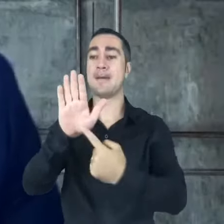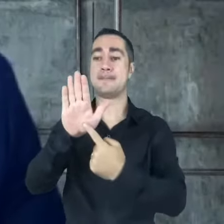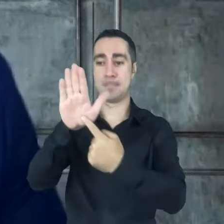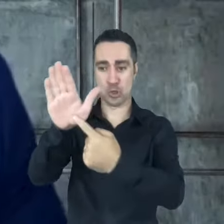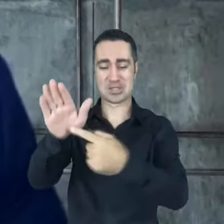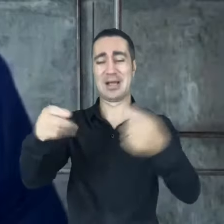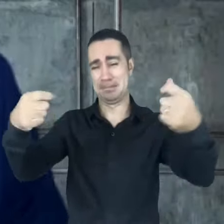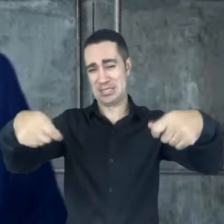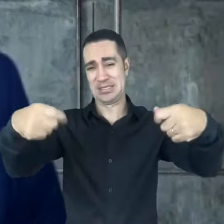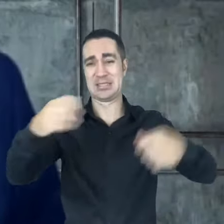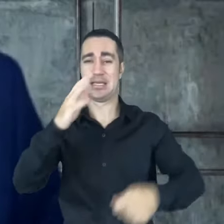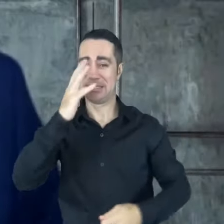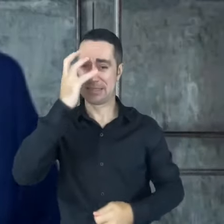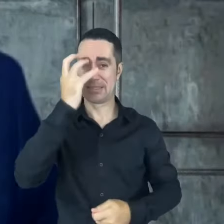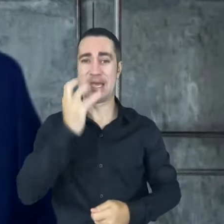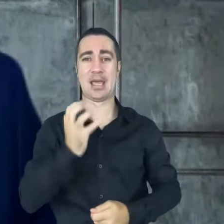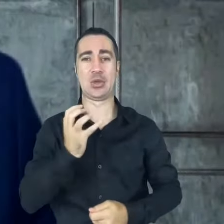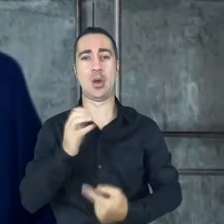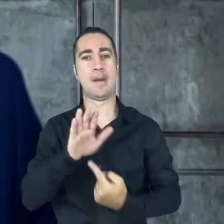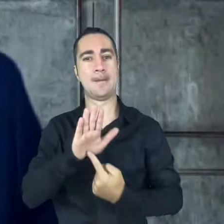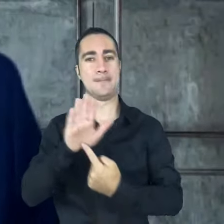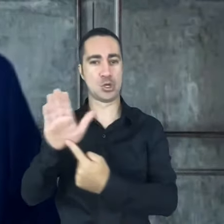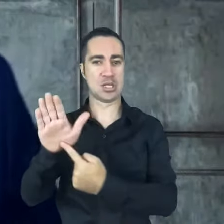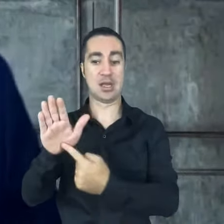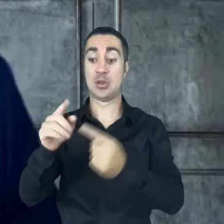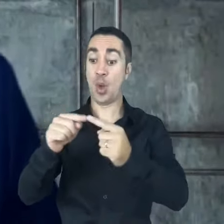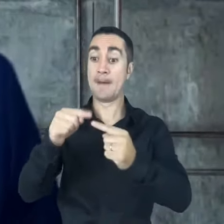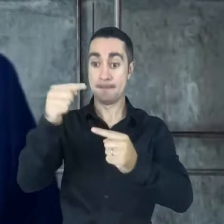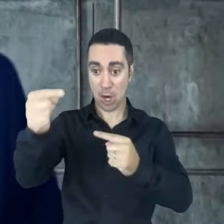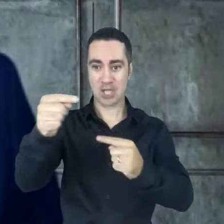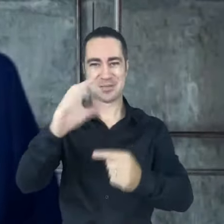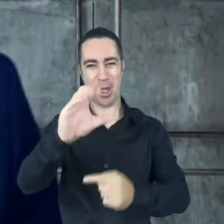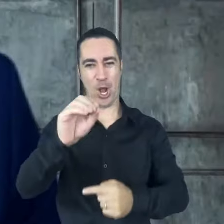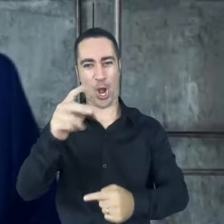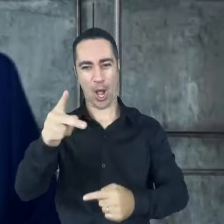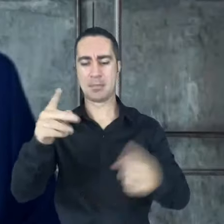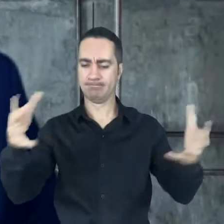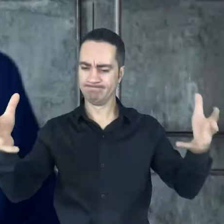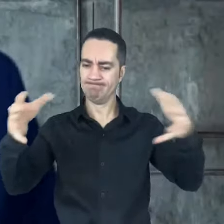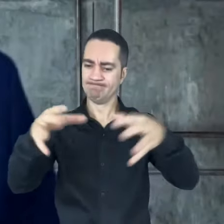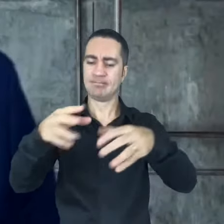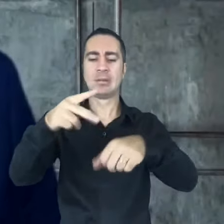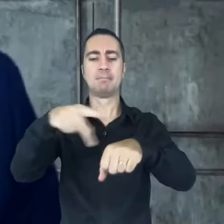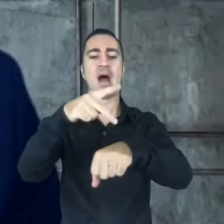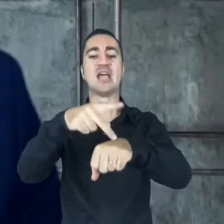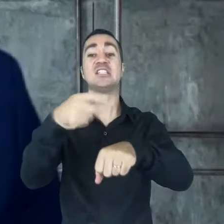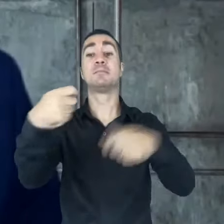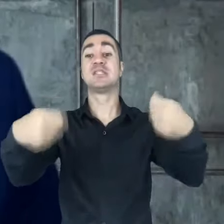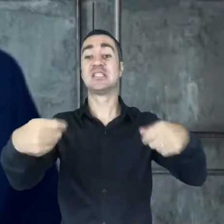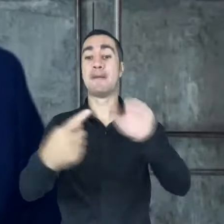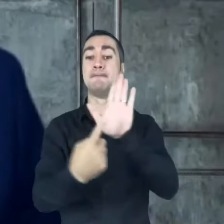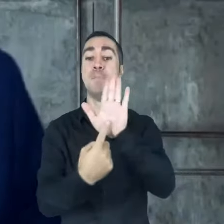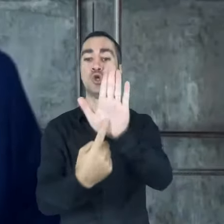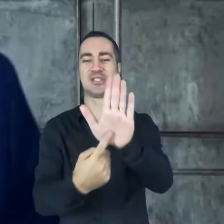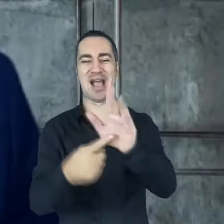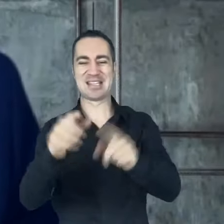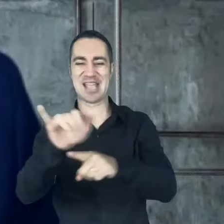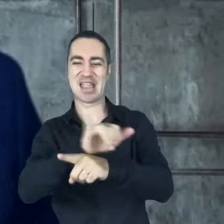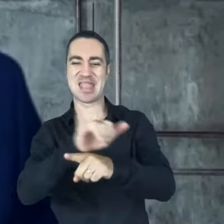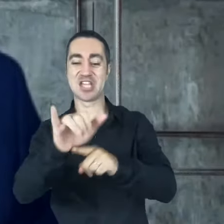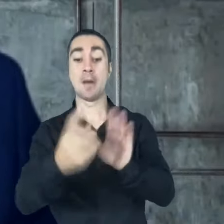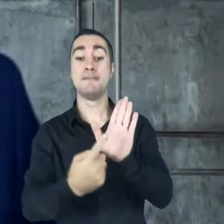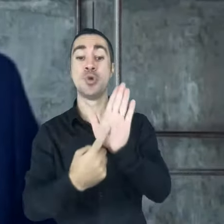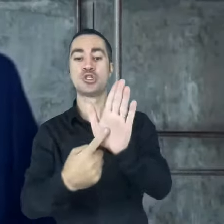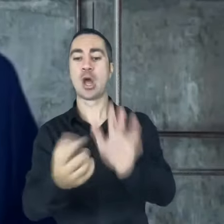aí, próxima COP, então, os países vão ter que levar esse plano, né? E agora, ao mesmo tempo, indo para a tua